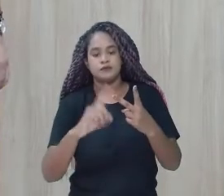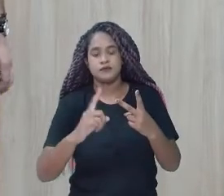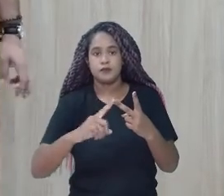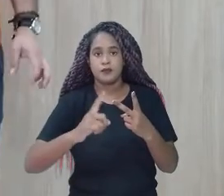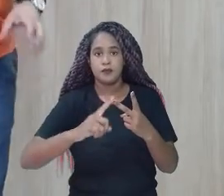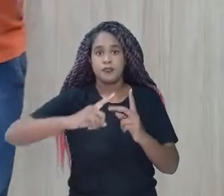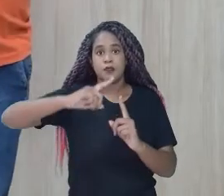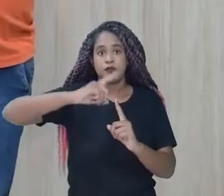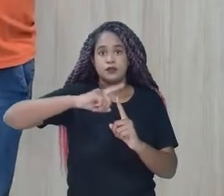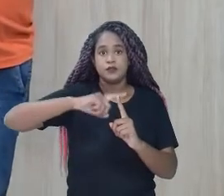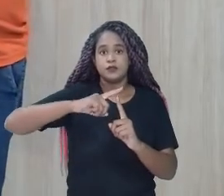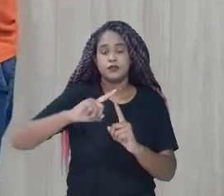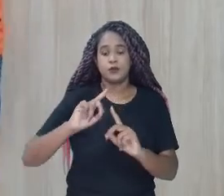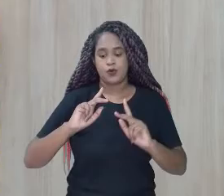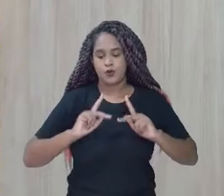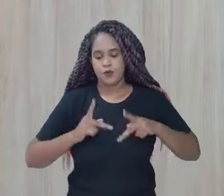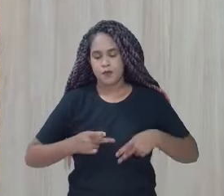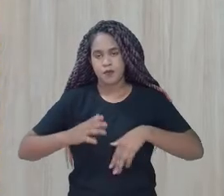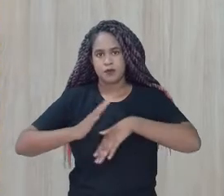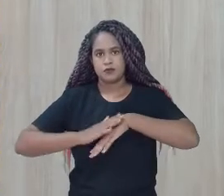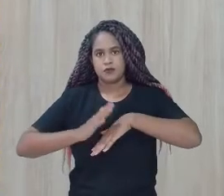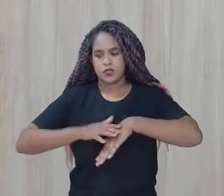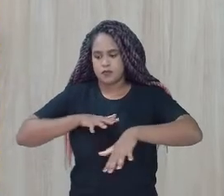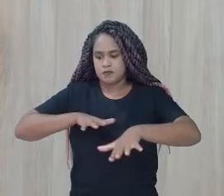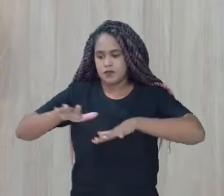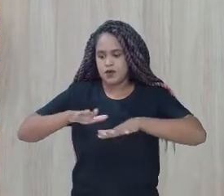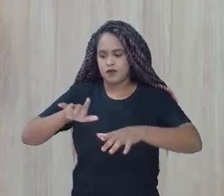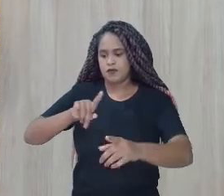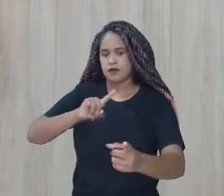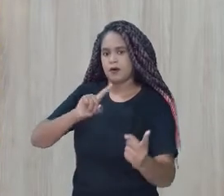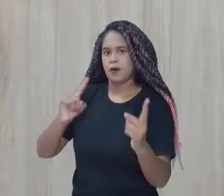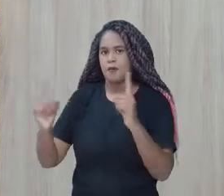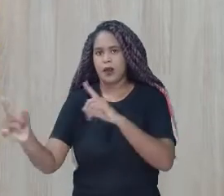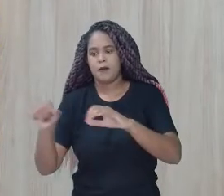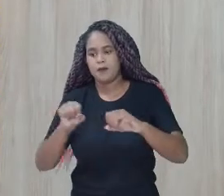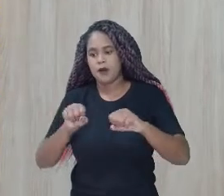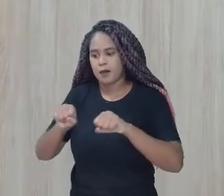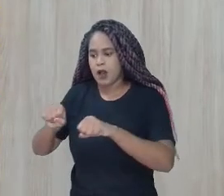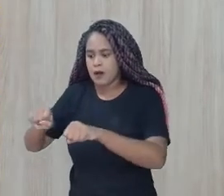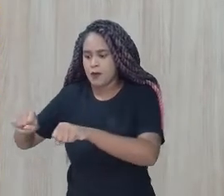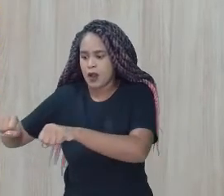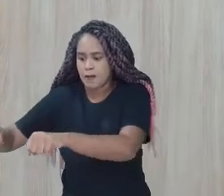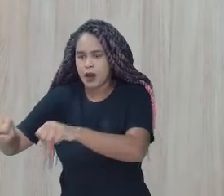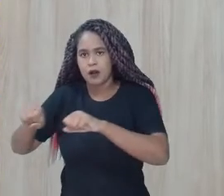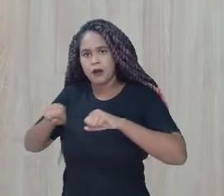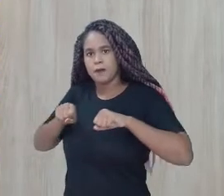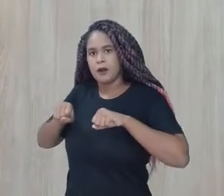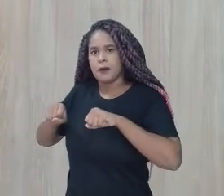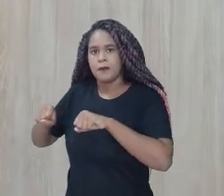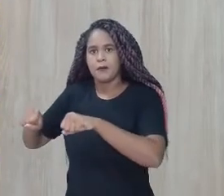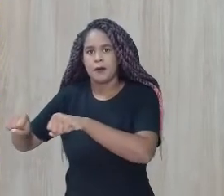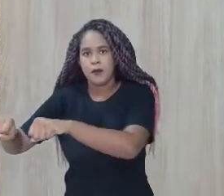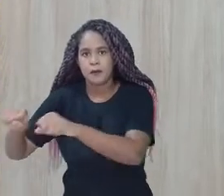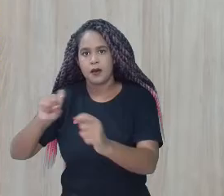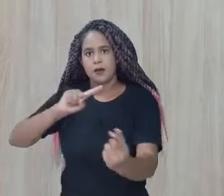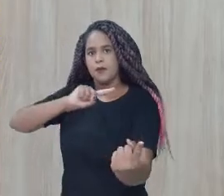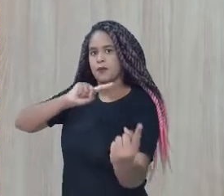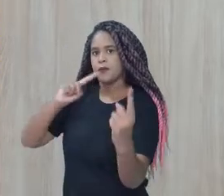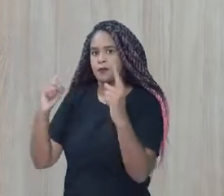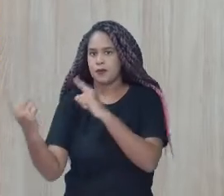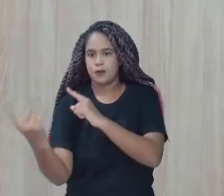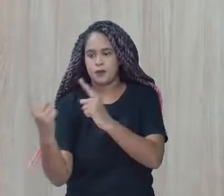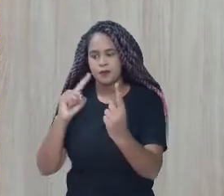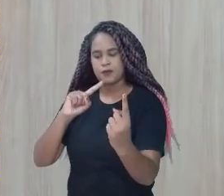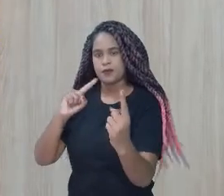tração humana, onde quem movimentava, né, as rodas lá do engenho, ou eram os escravos que iam puxando, né, empurrando